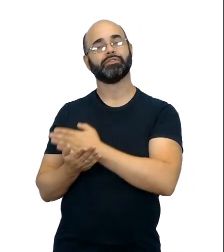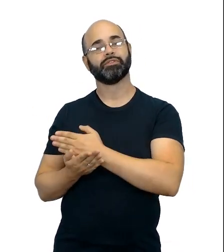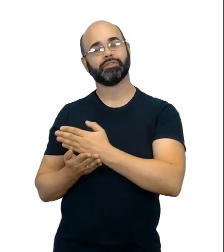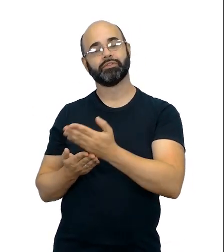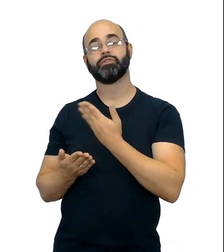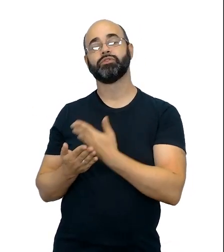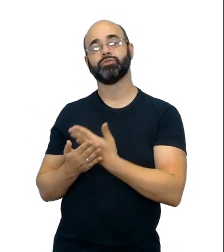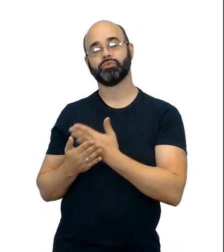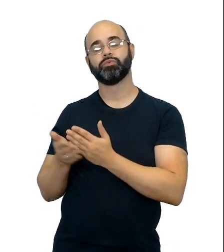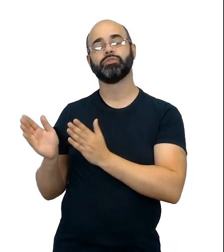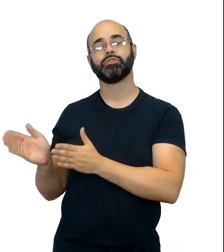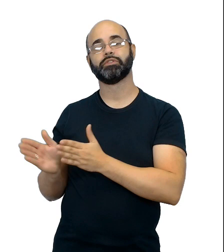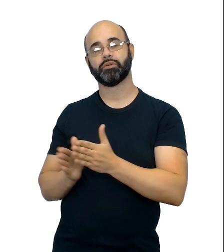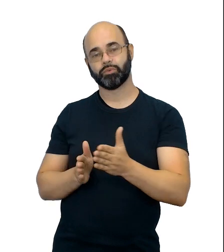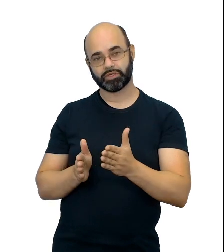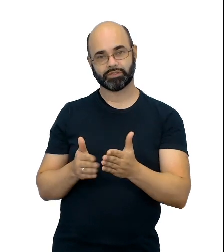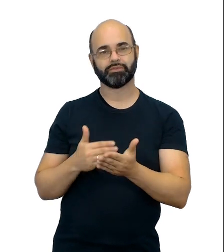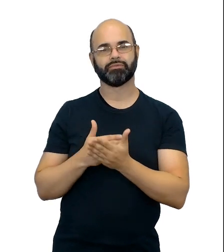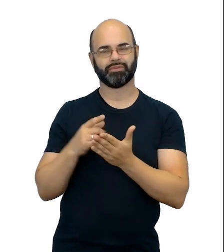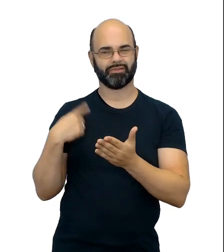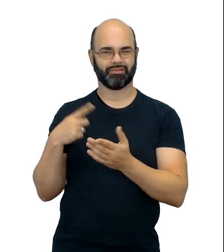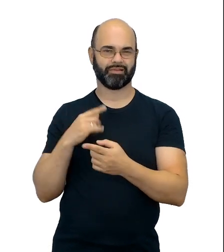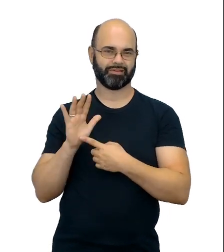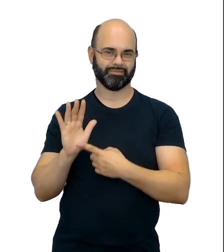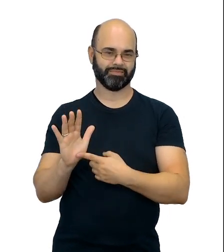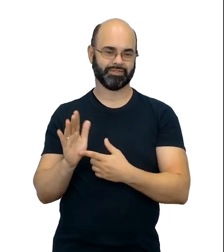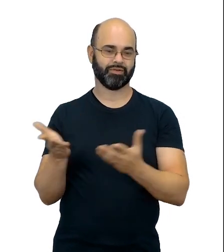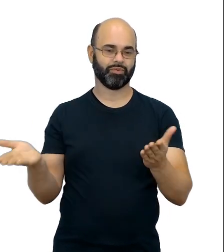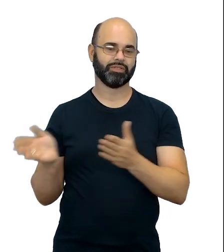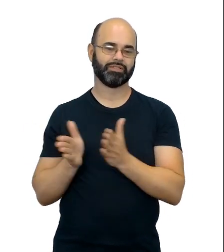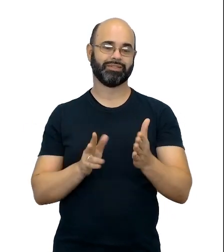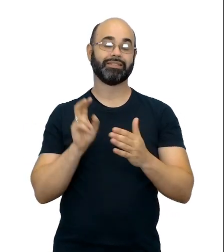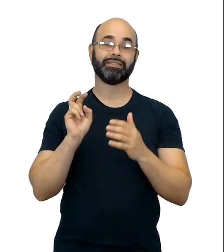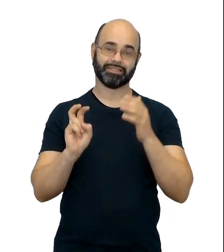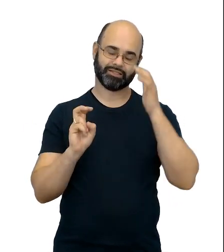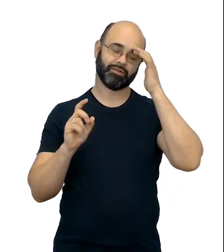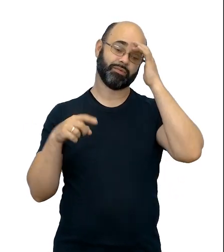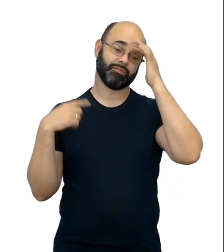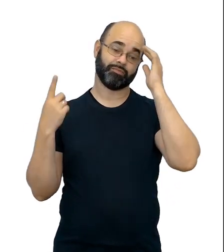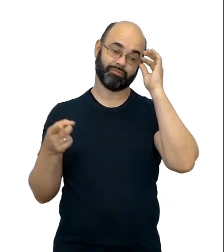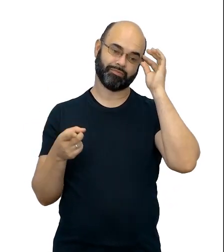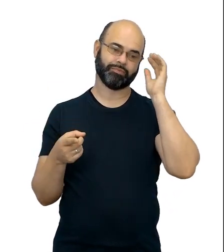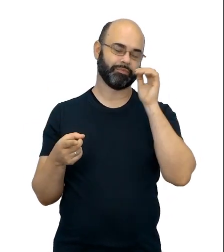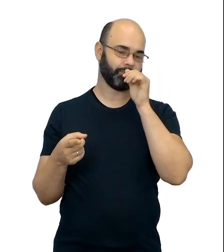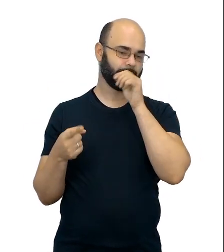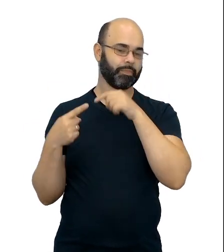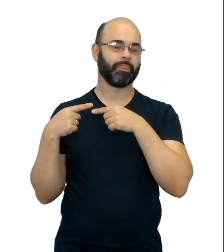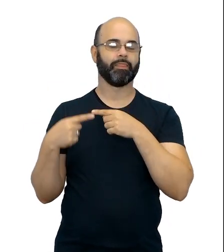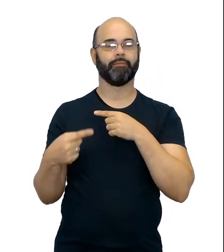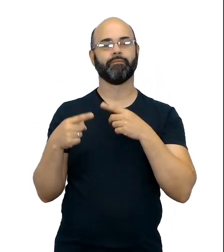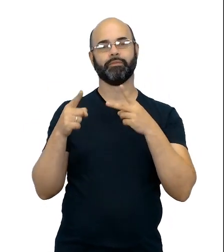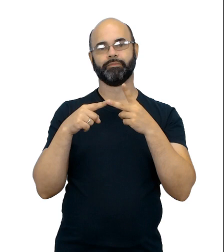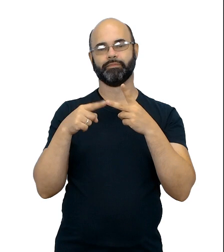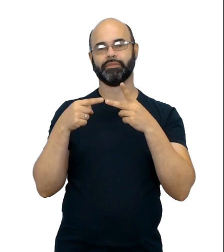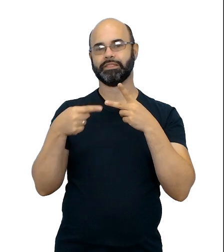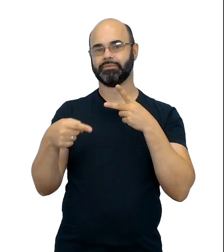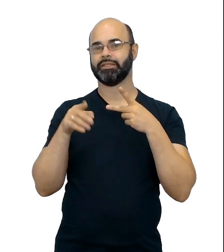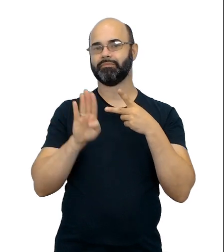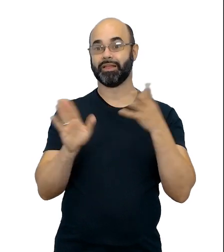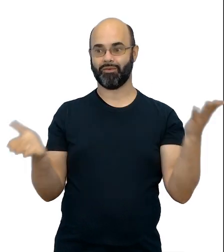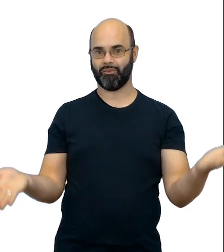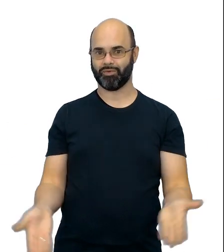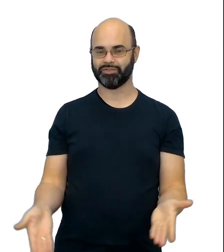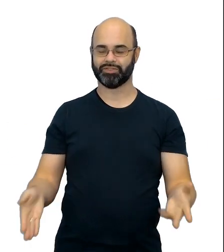estudo da sequência que nós estamos falando, hoje da sequência 5. Depois, na semana B, que é essa que nós estamos